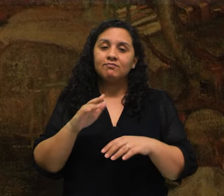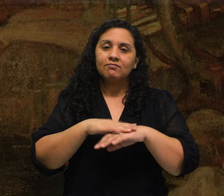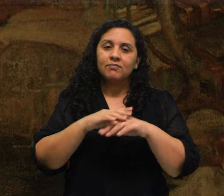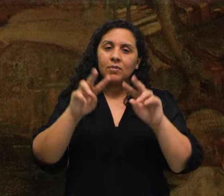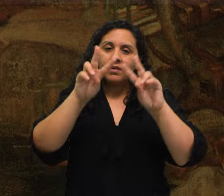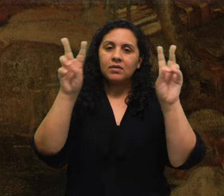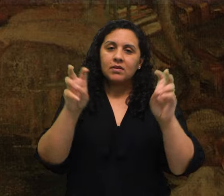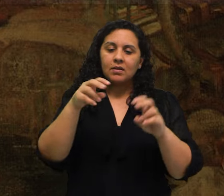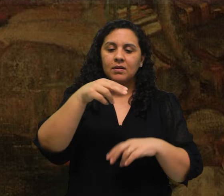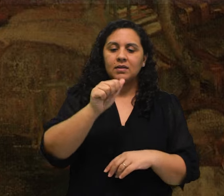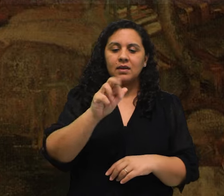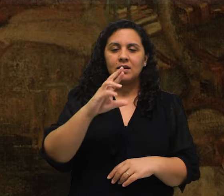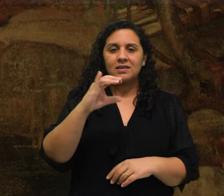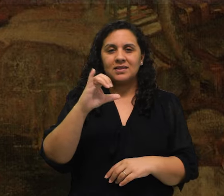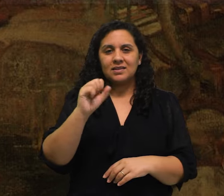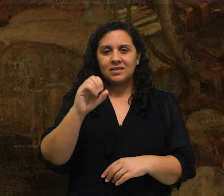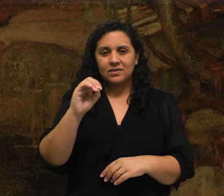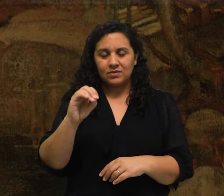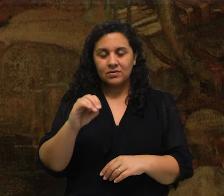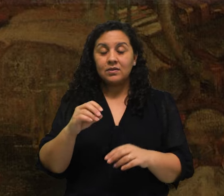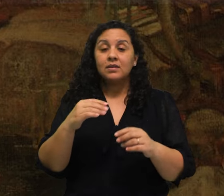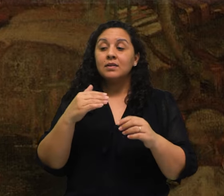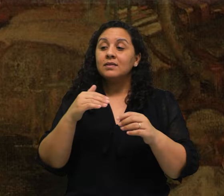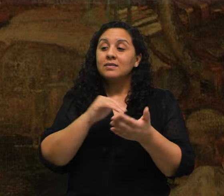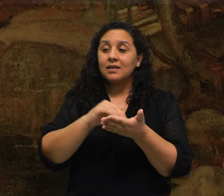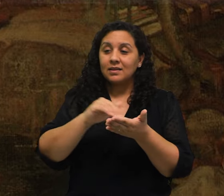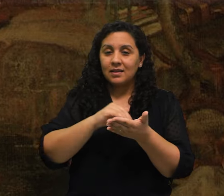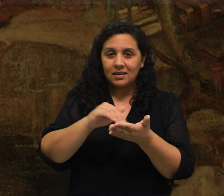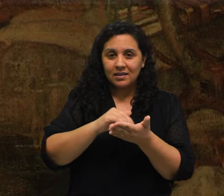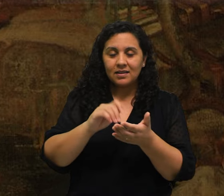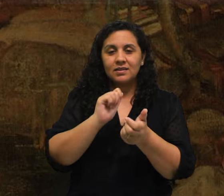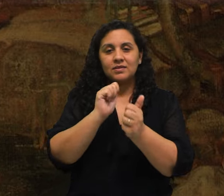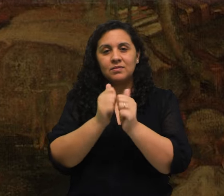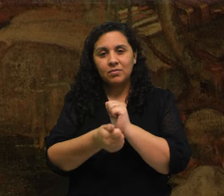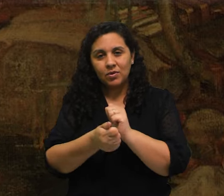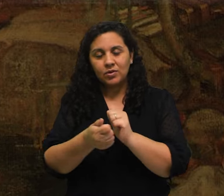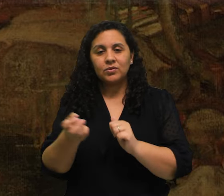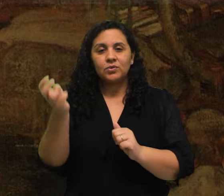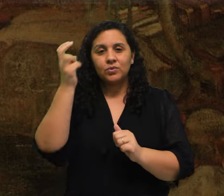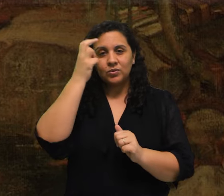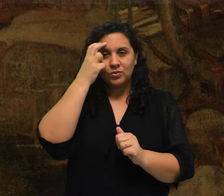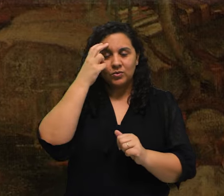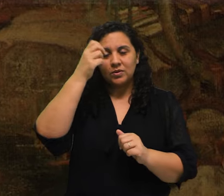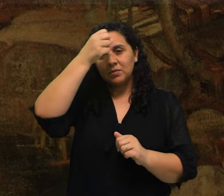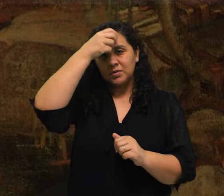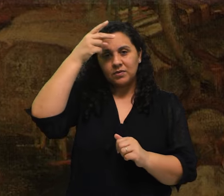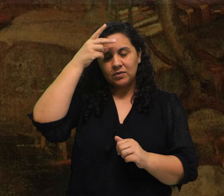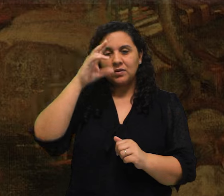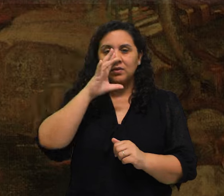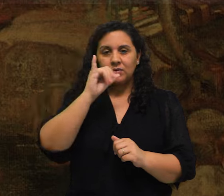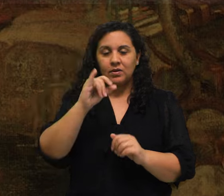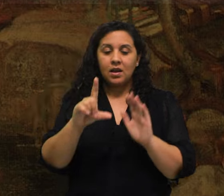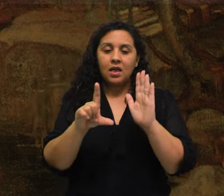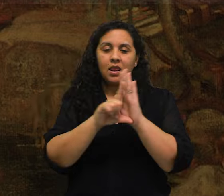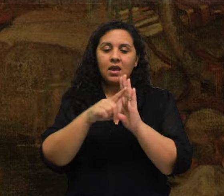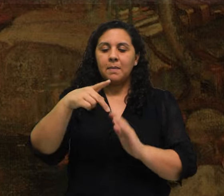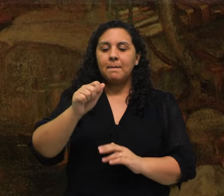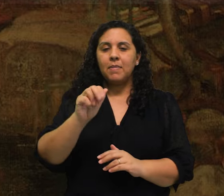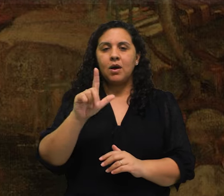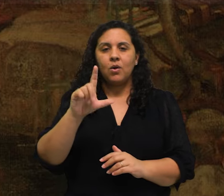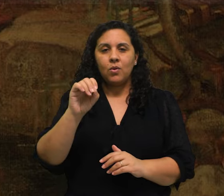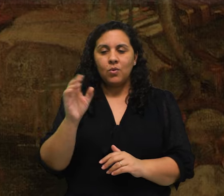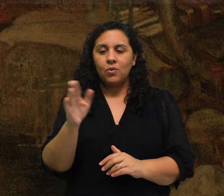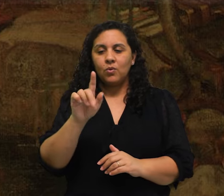instagram.com/sayuritina. Uma realização Narciso, através da Secretaria de Esporte, Cultura, Turismo e Lazer, Prefeitura de Tatuí.